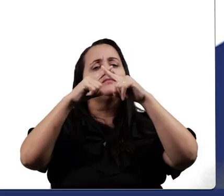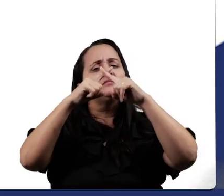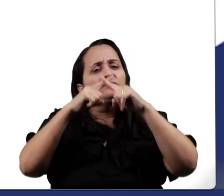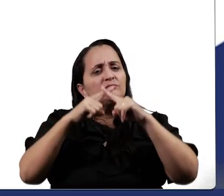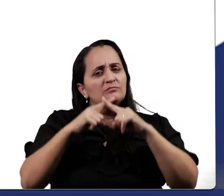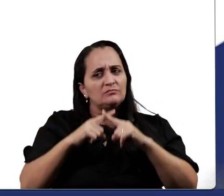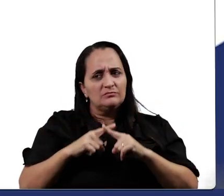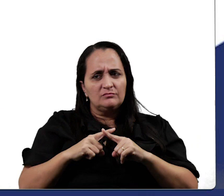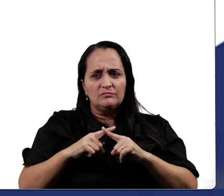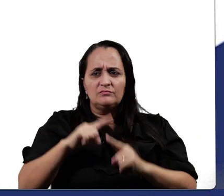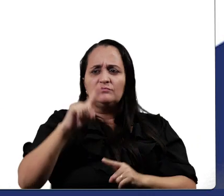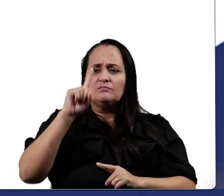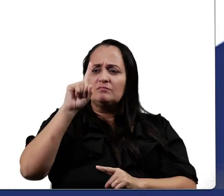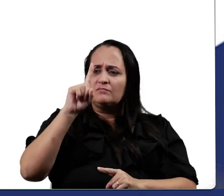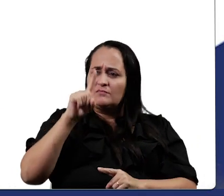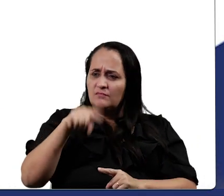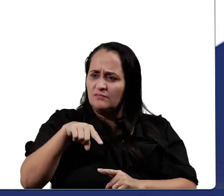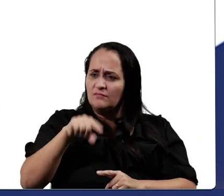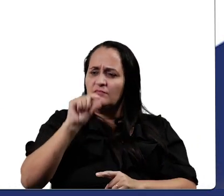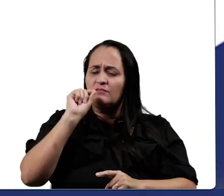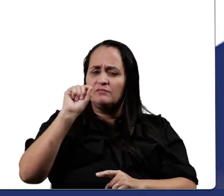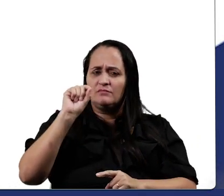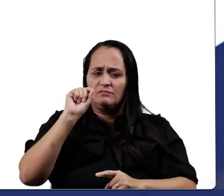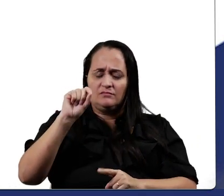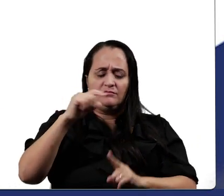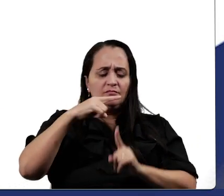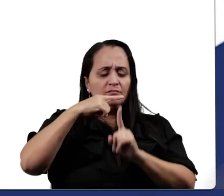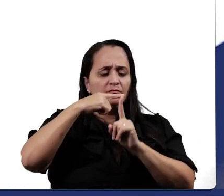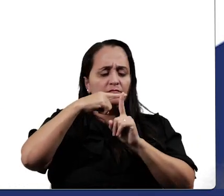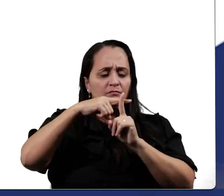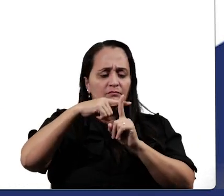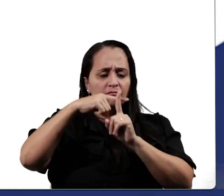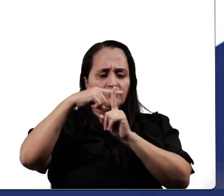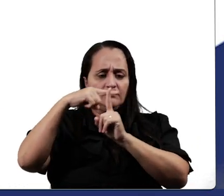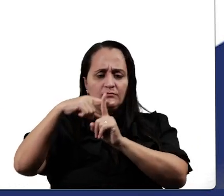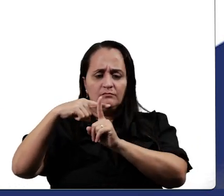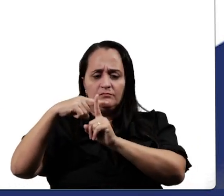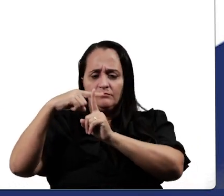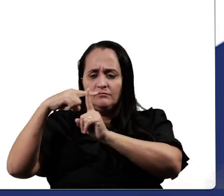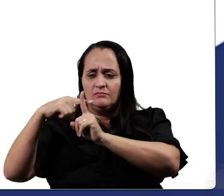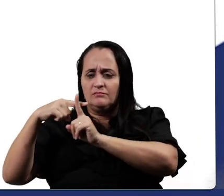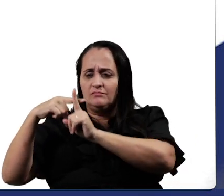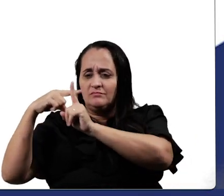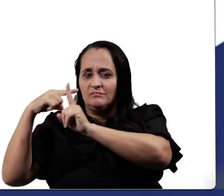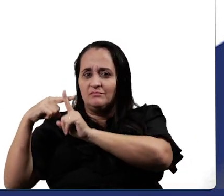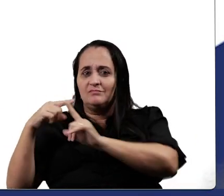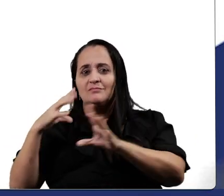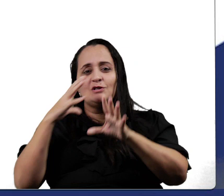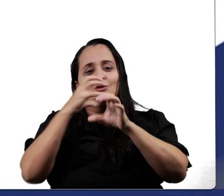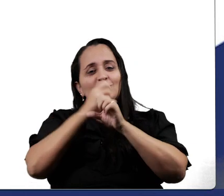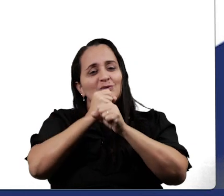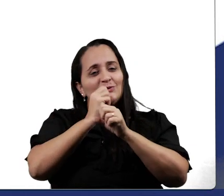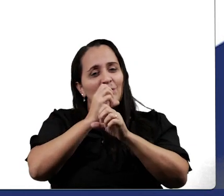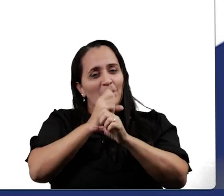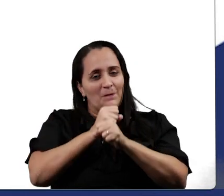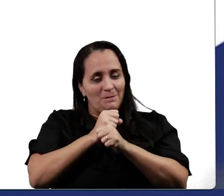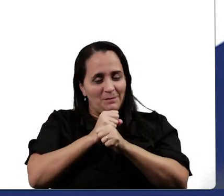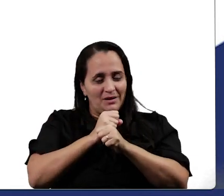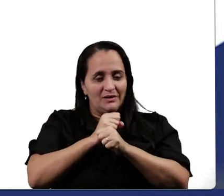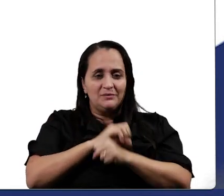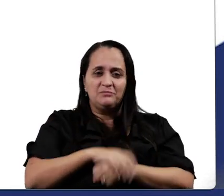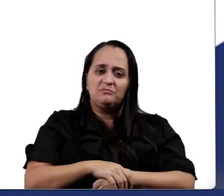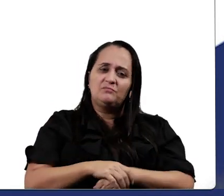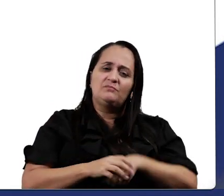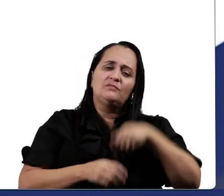é exatamente como uma soma estendida já perceberam isso por exemplo olha aqui